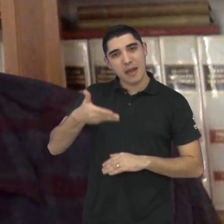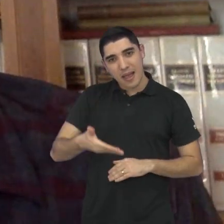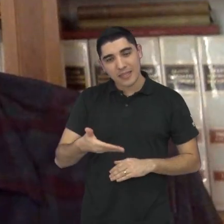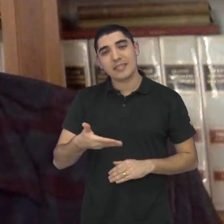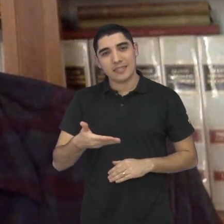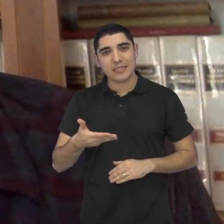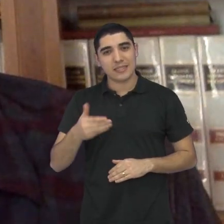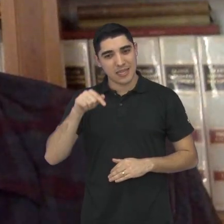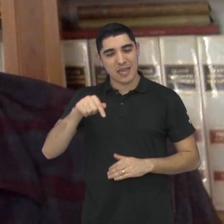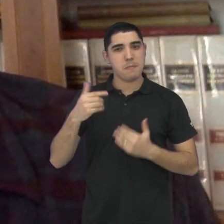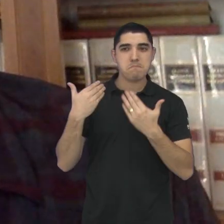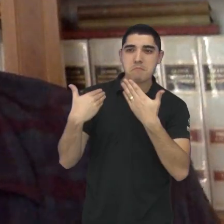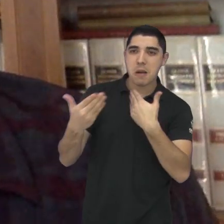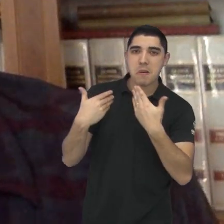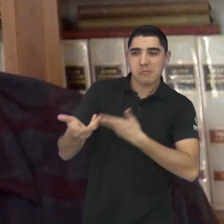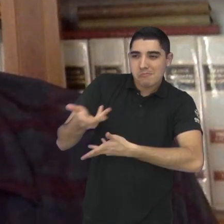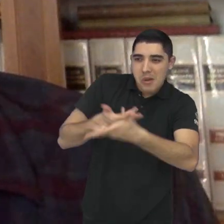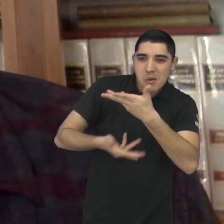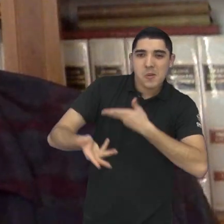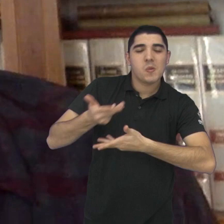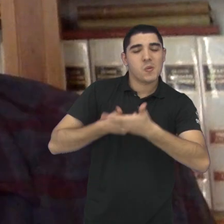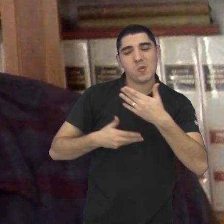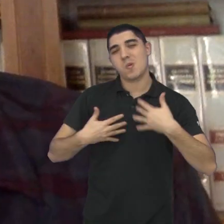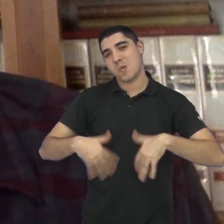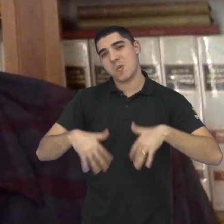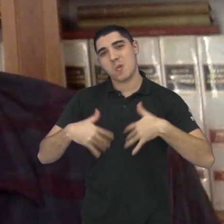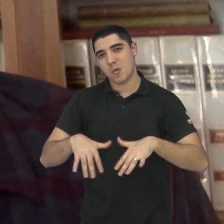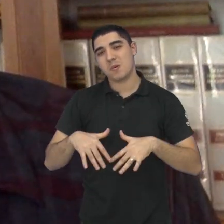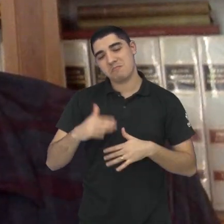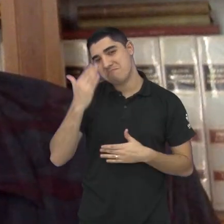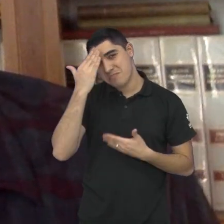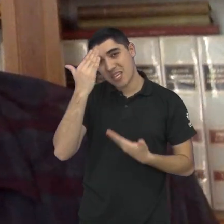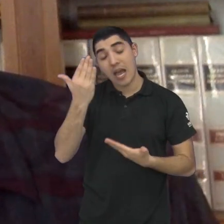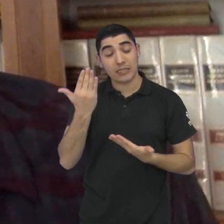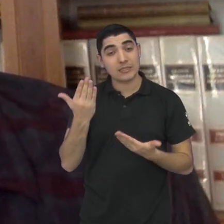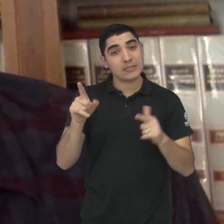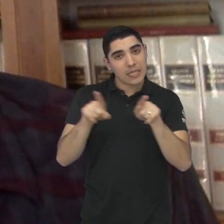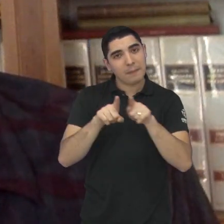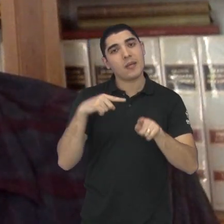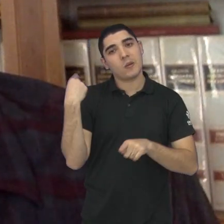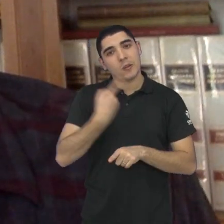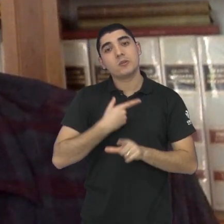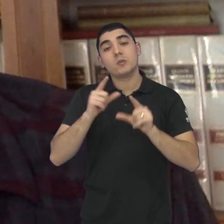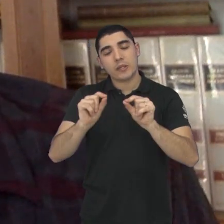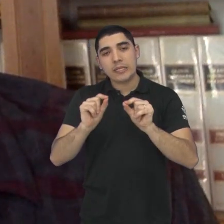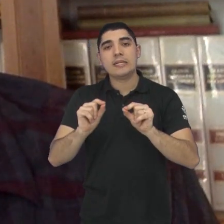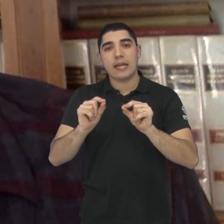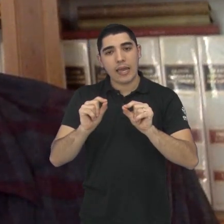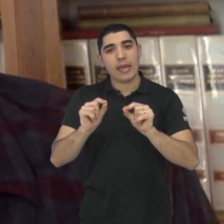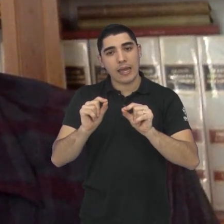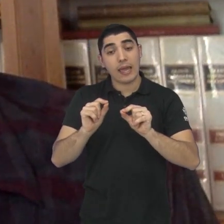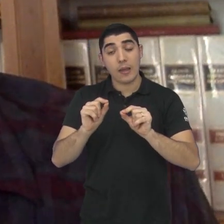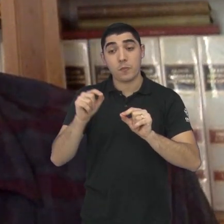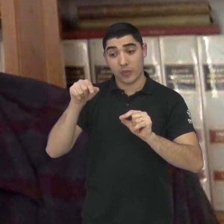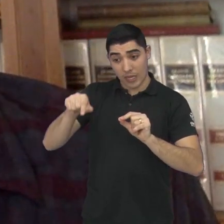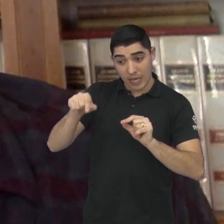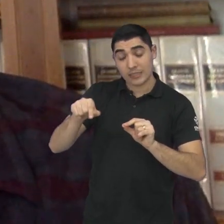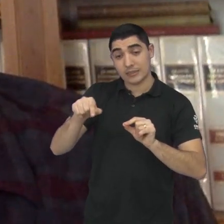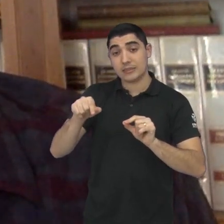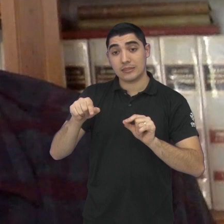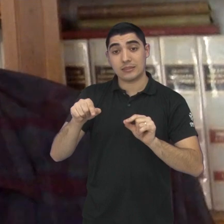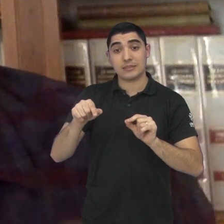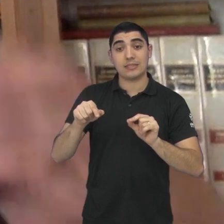participar desse tipo de bate-papo e fazer com que as coisas que